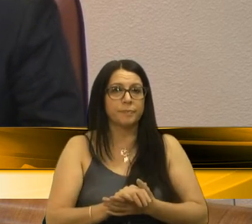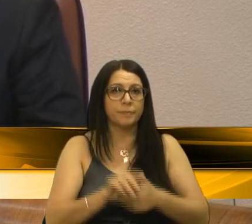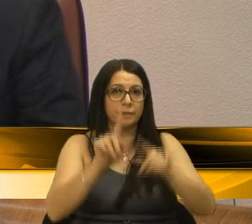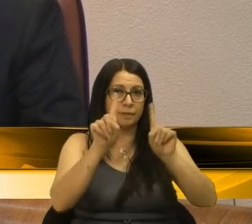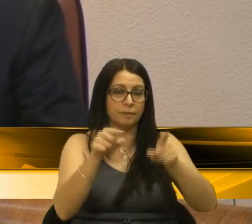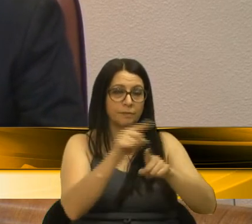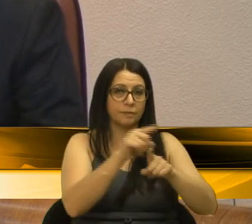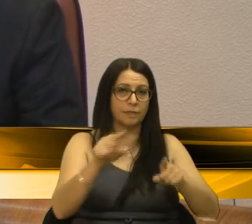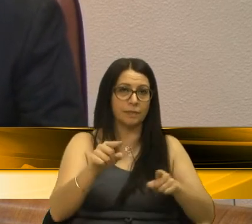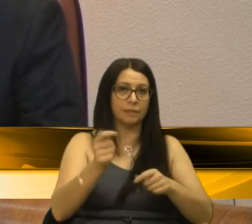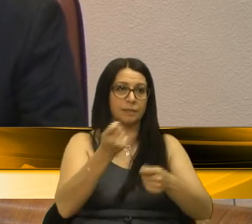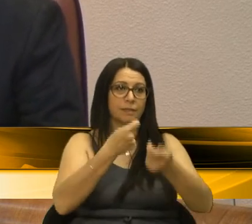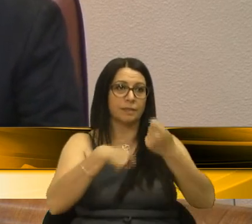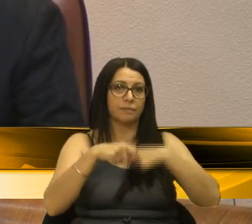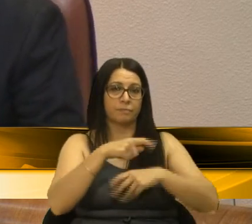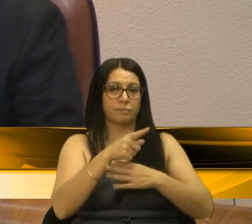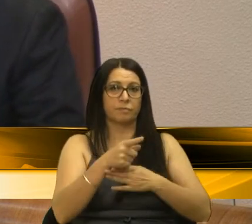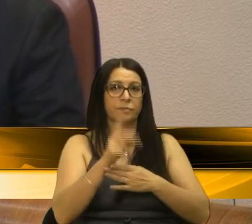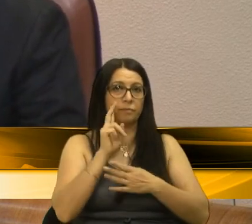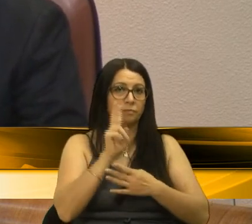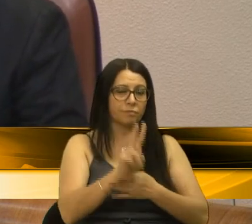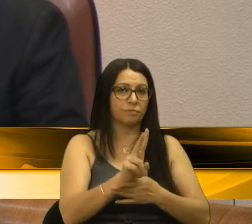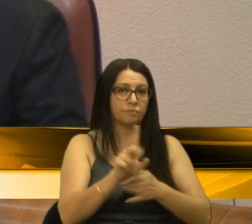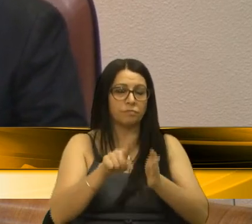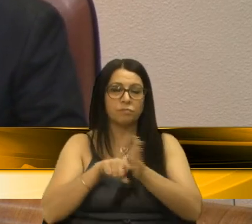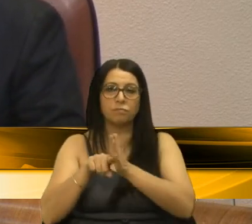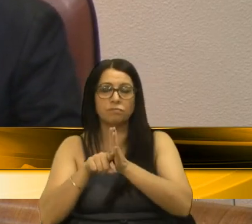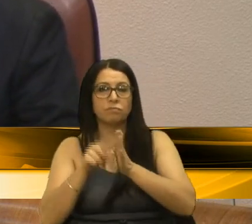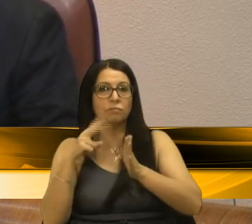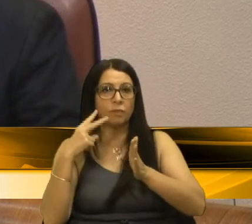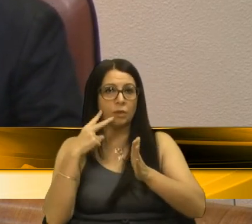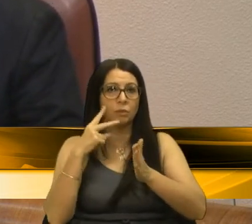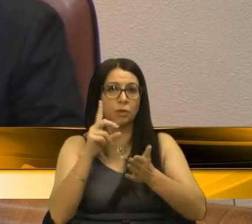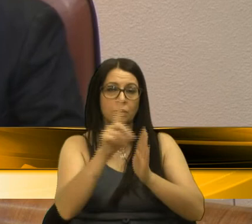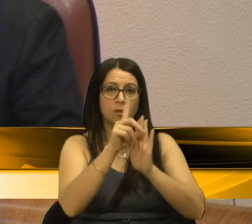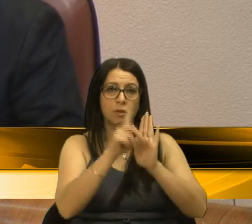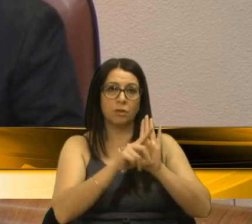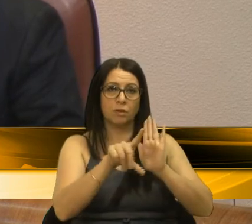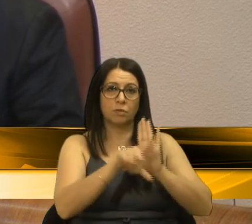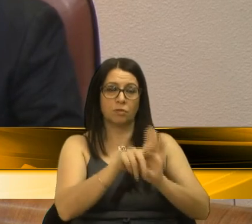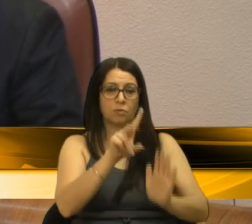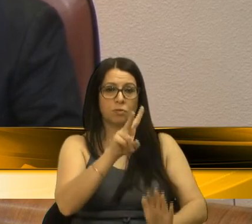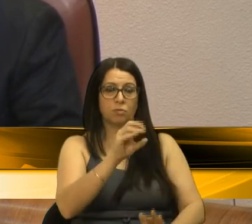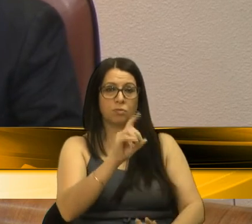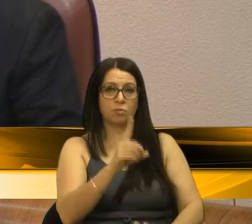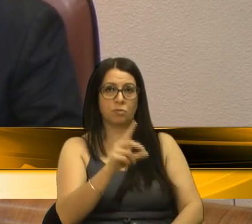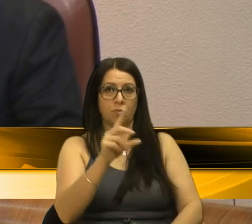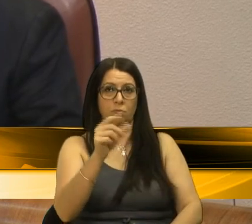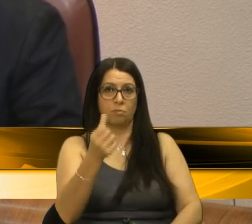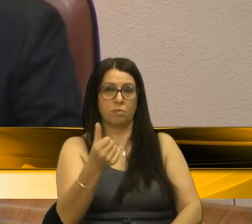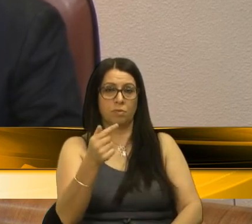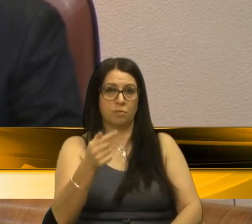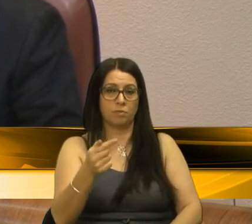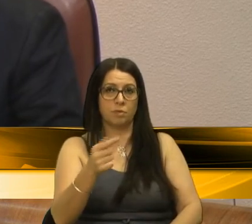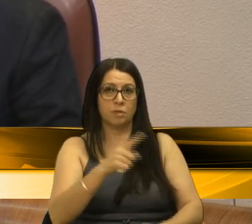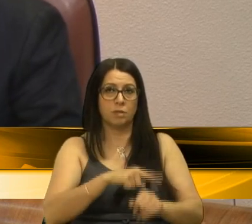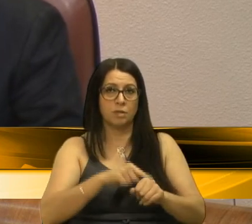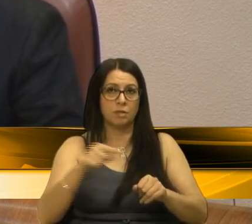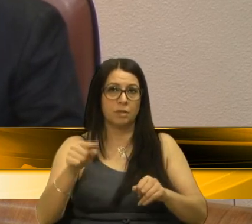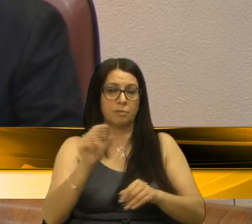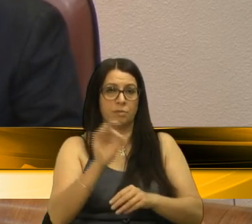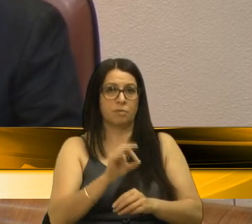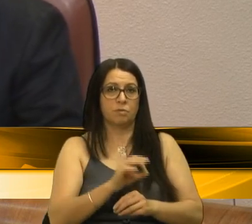aspas. Administrativo, processo de cassação de vereador, decreto-lei número 201/67, prazo